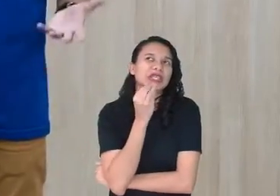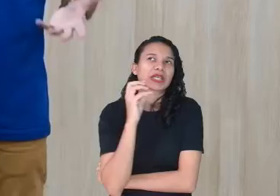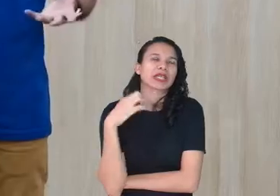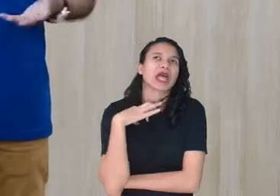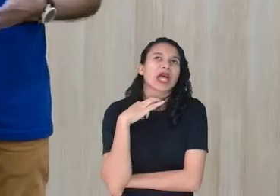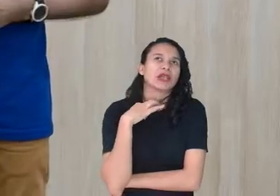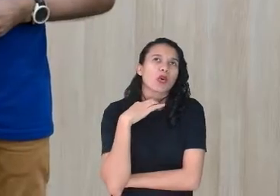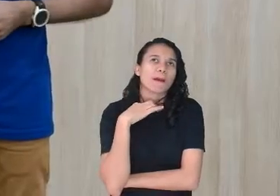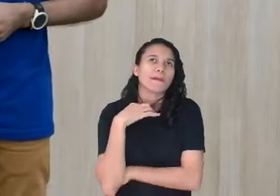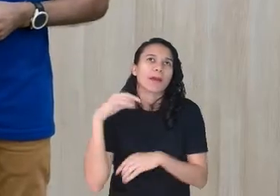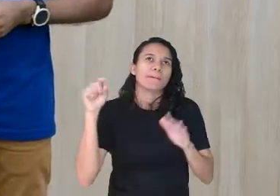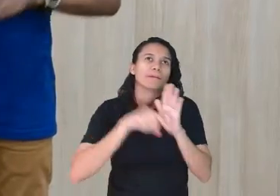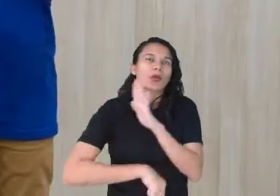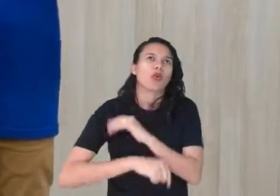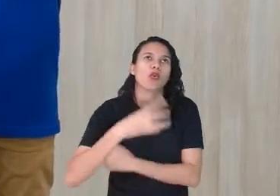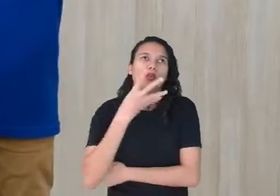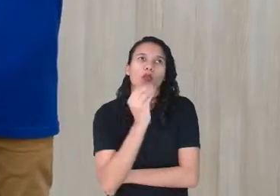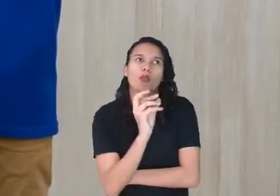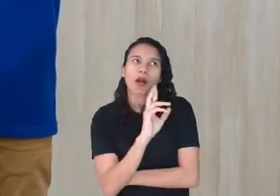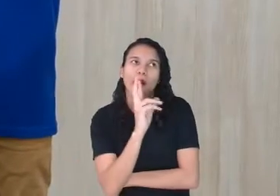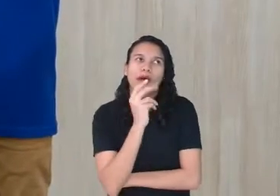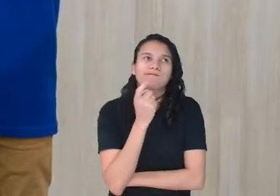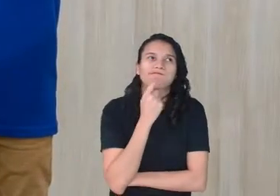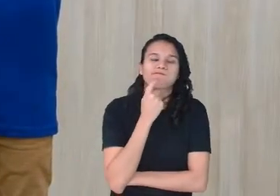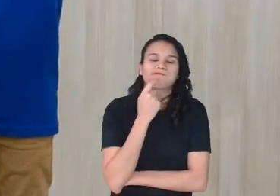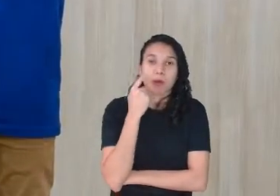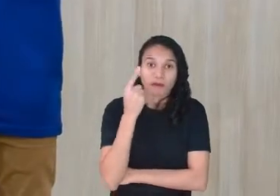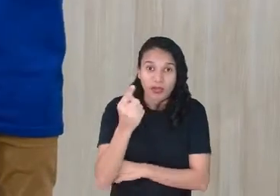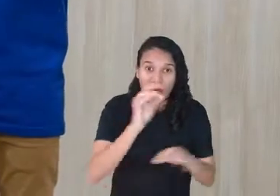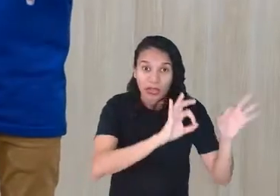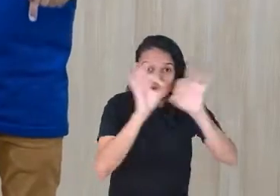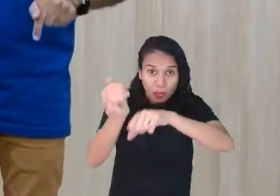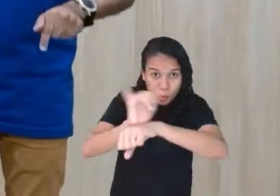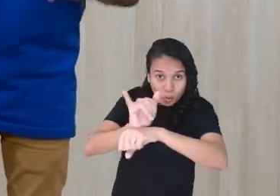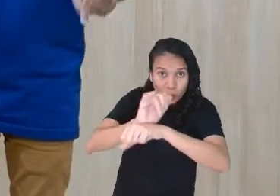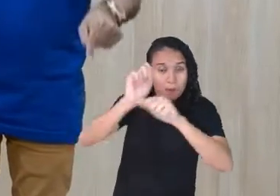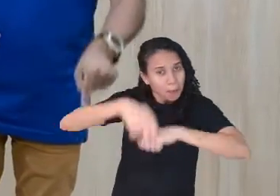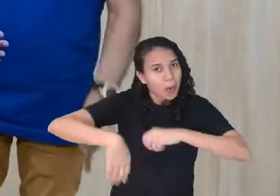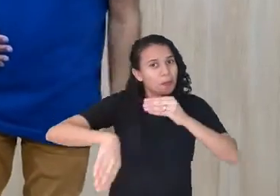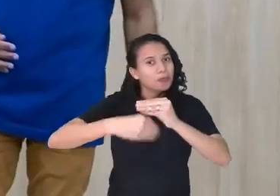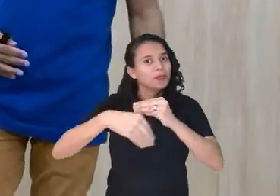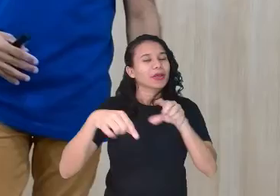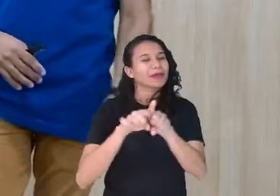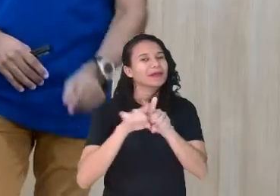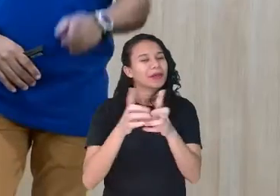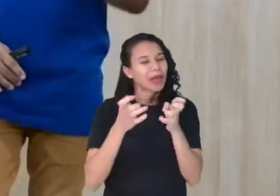menos de R$40. E quem está assistindo pelo YouTube, bota nos comentários do YouTube também. Eu quero ver lá